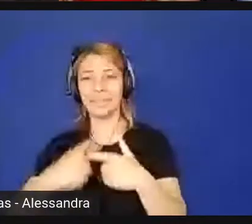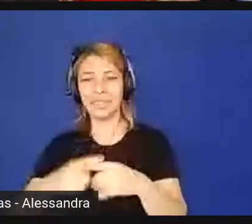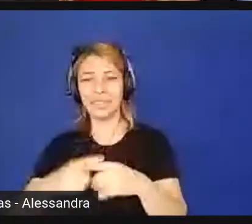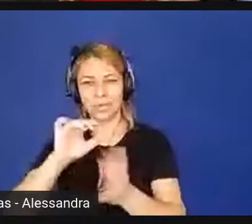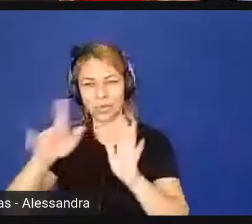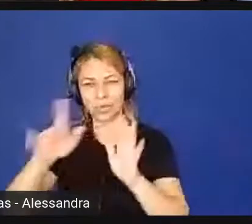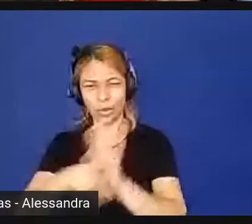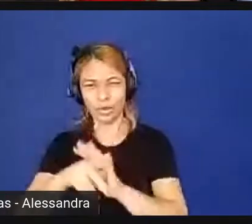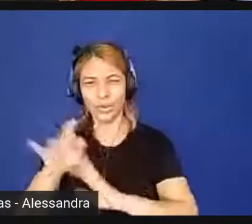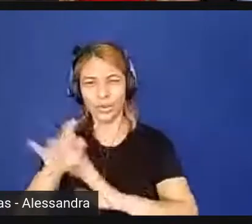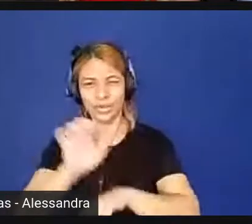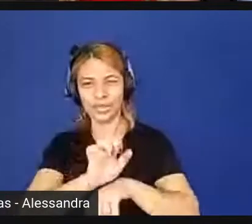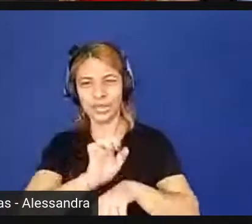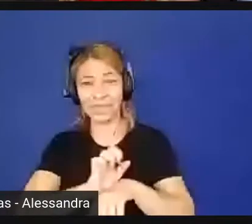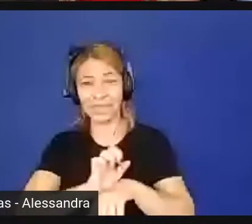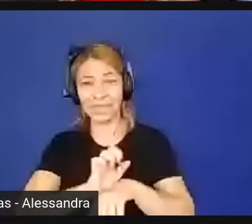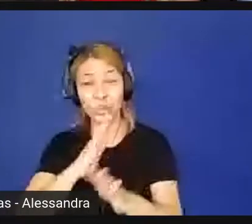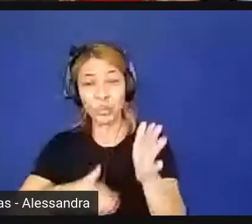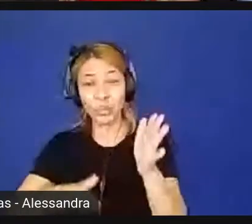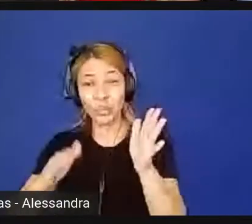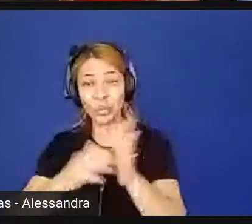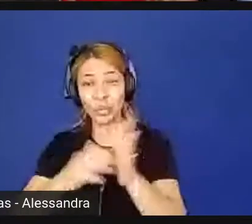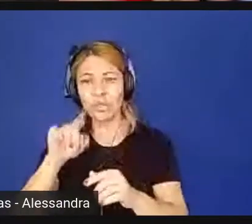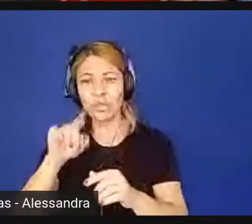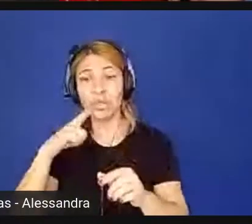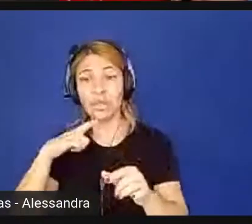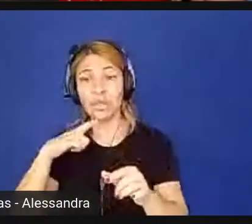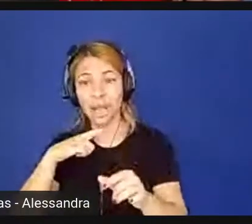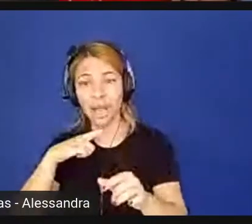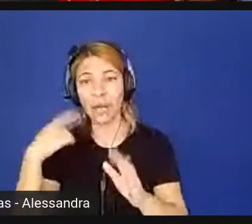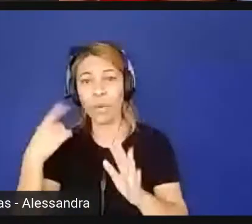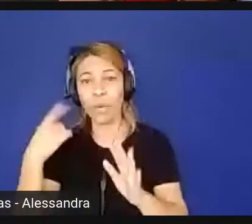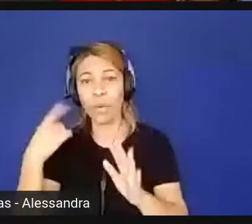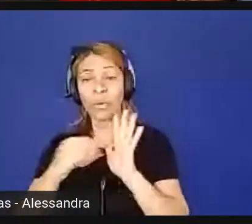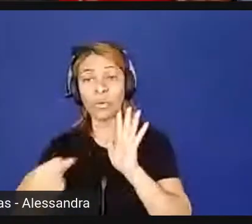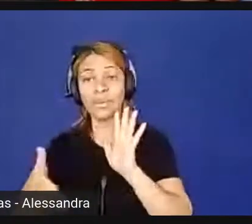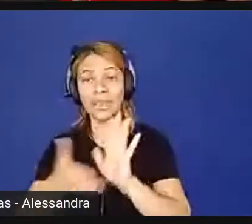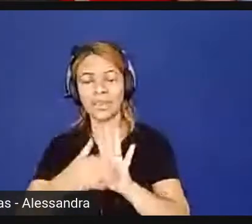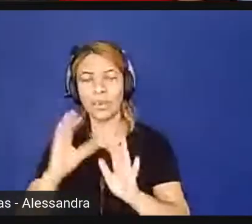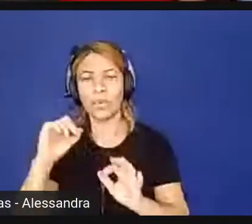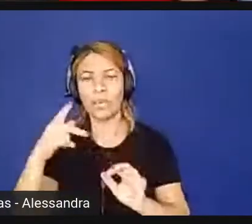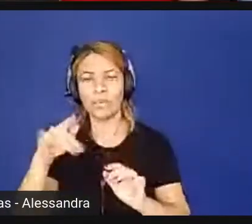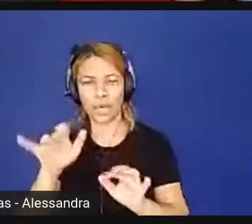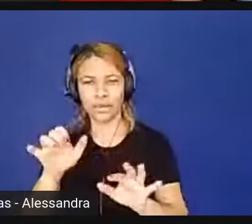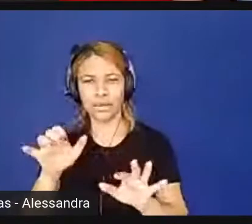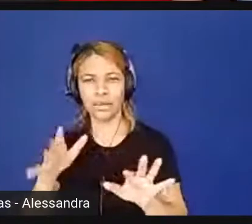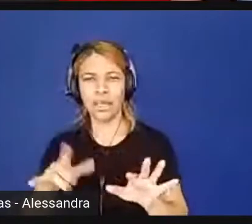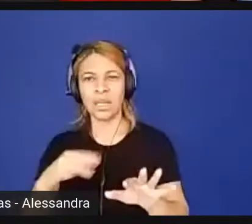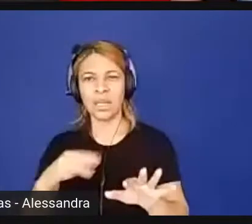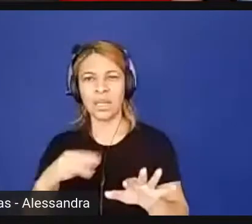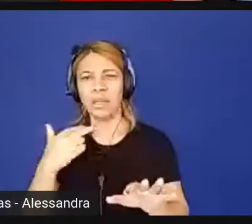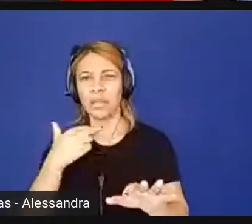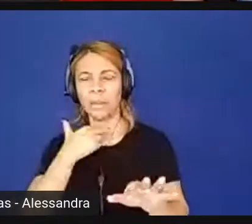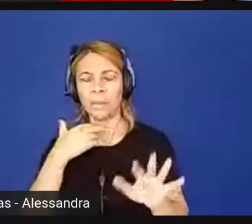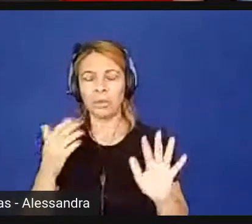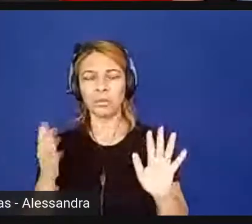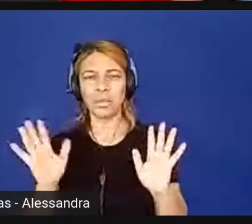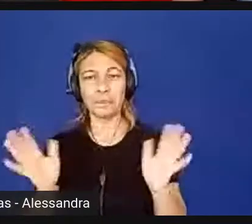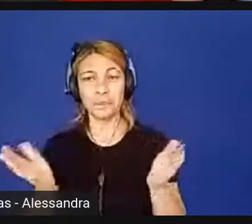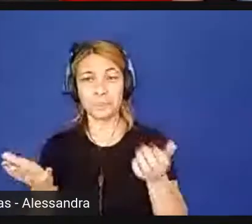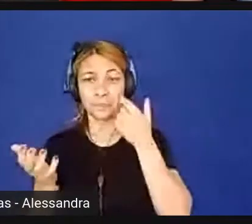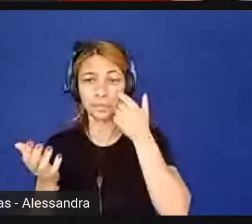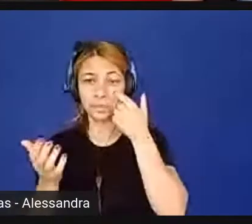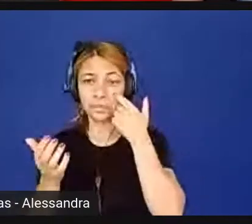estaduais. Tudo isso envolve uma modelagem que tem que ter o compliance como preocupação. Eu não posso olhar